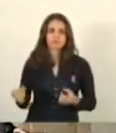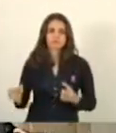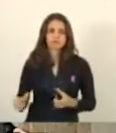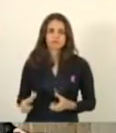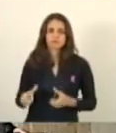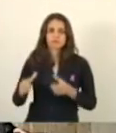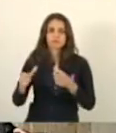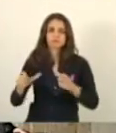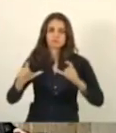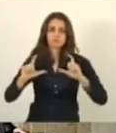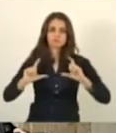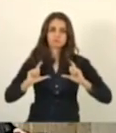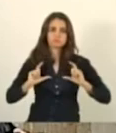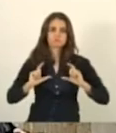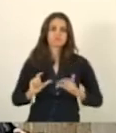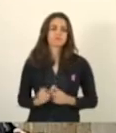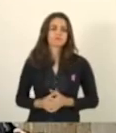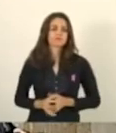Vamos ficar aqui para me ajudar.